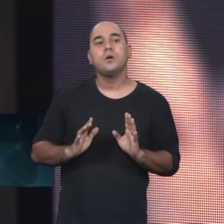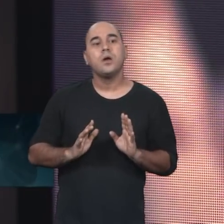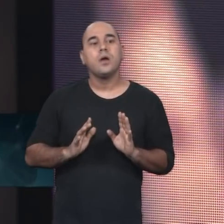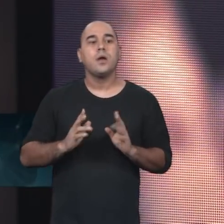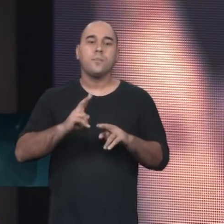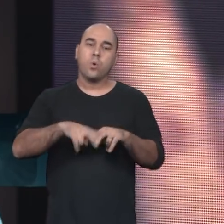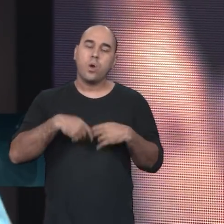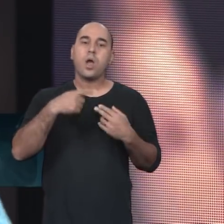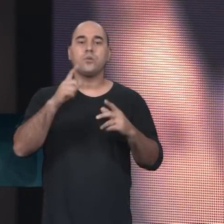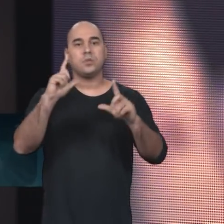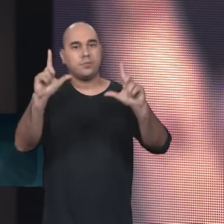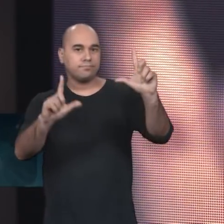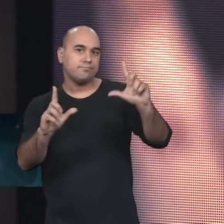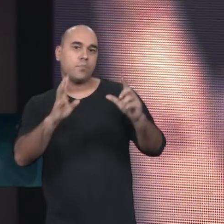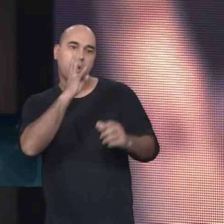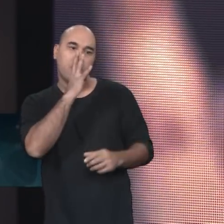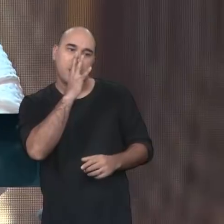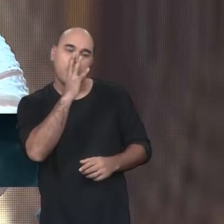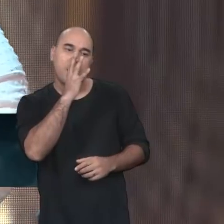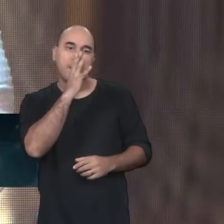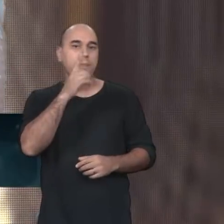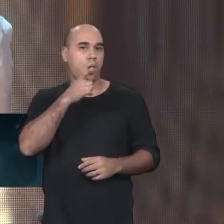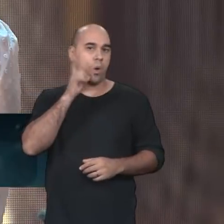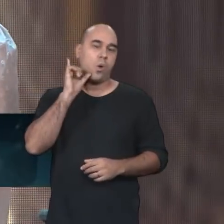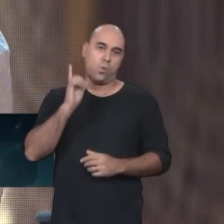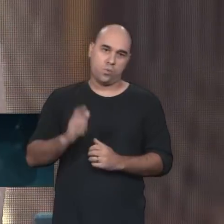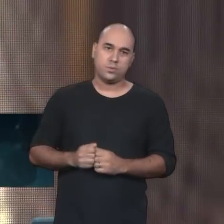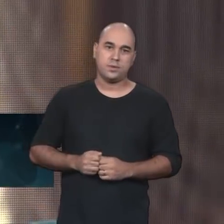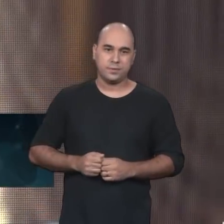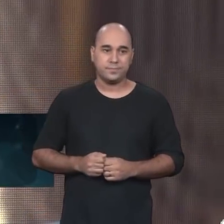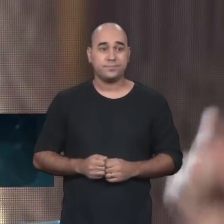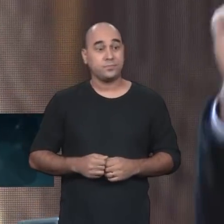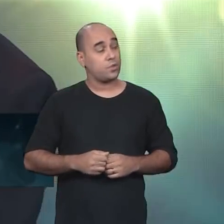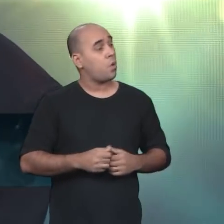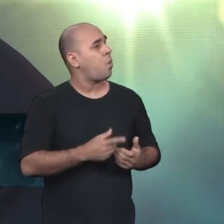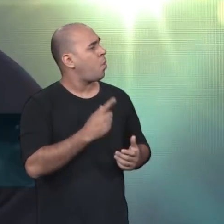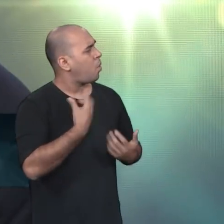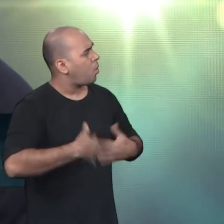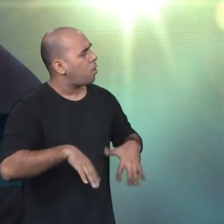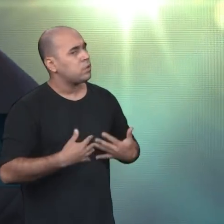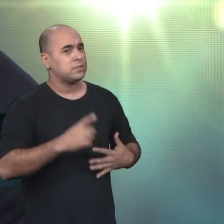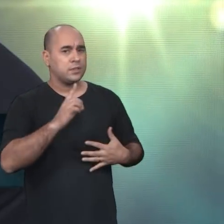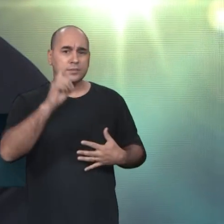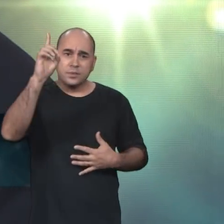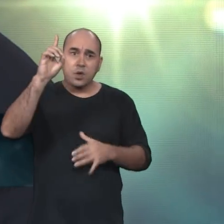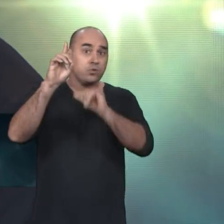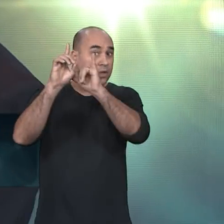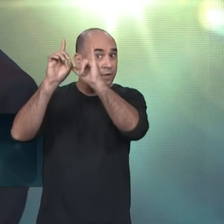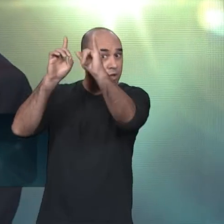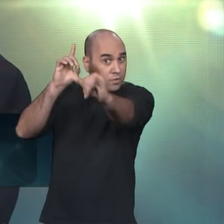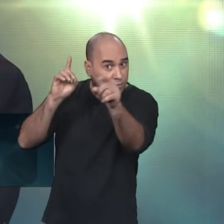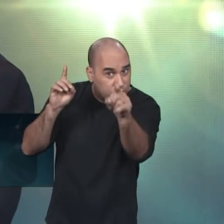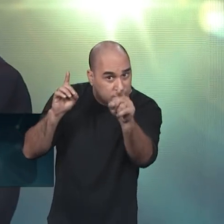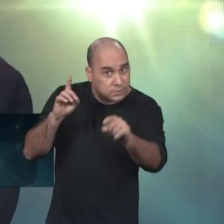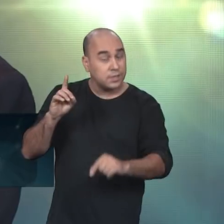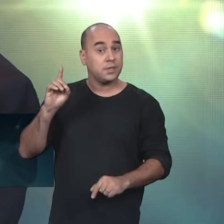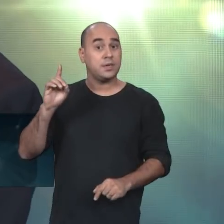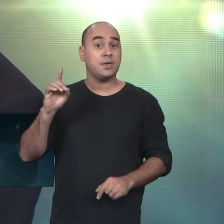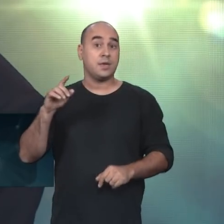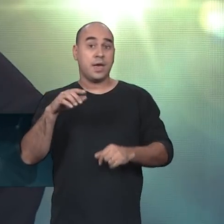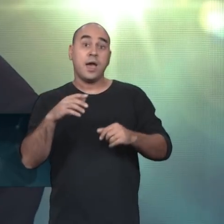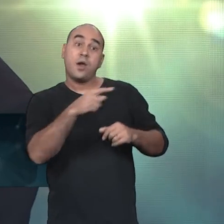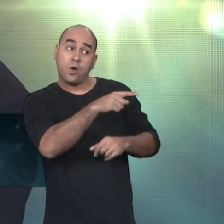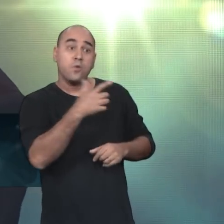a transformação. Com certeza. Até arrepia aqui, Com certeza. Deus está falando com você aí por meio do